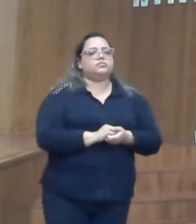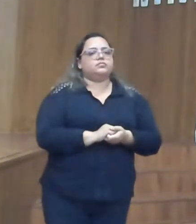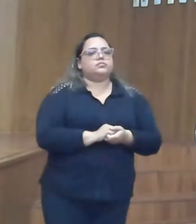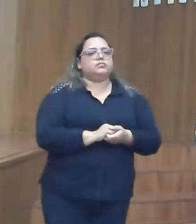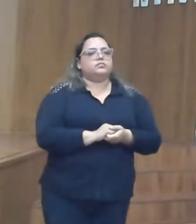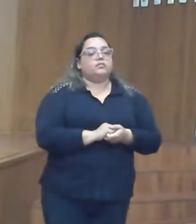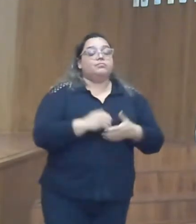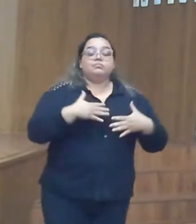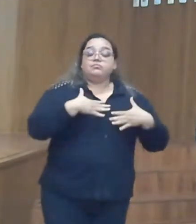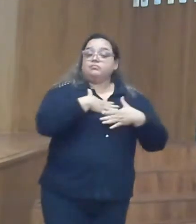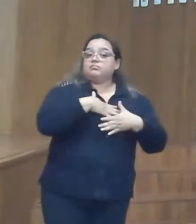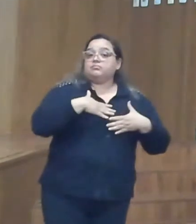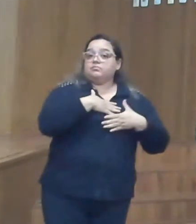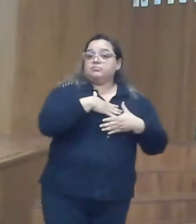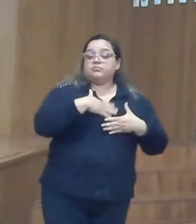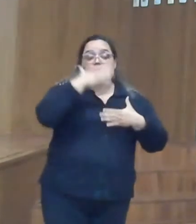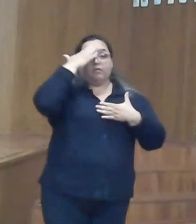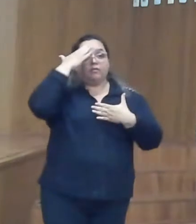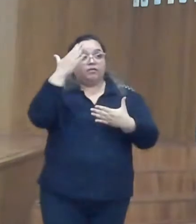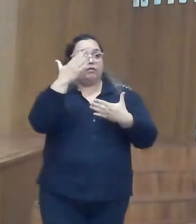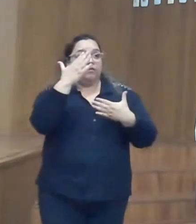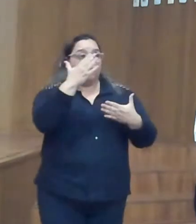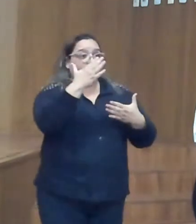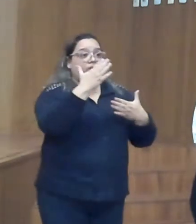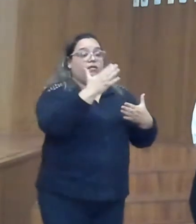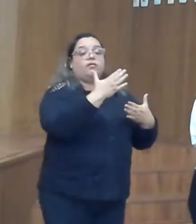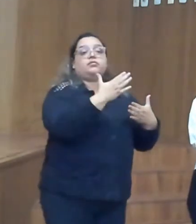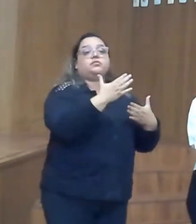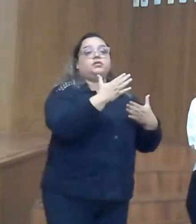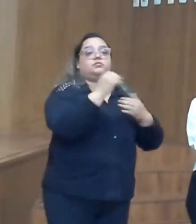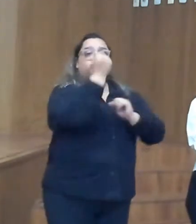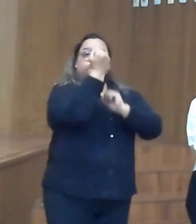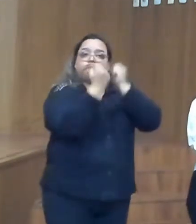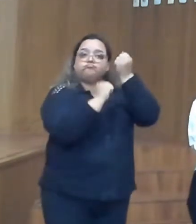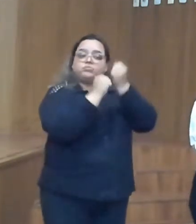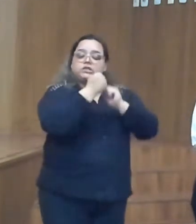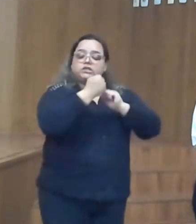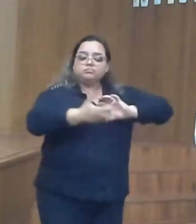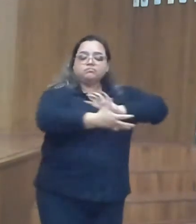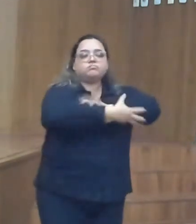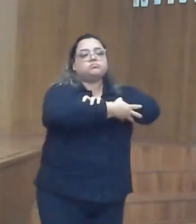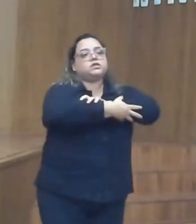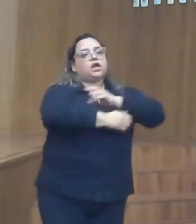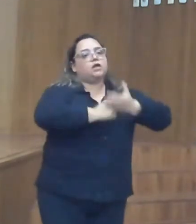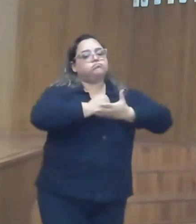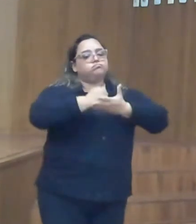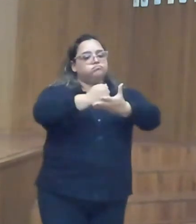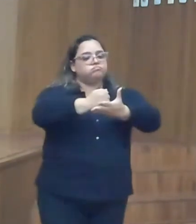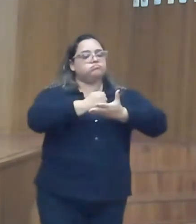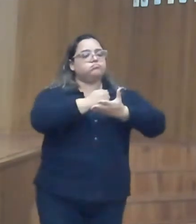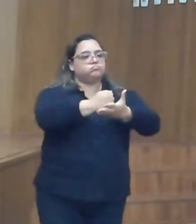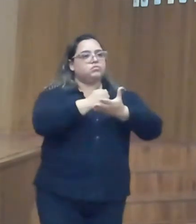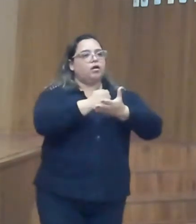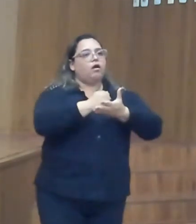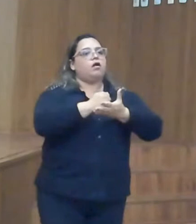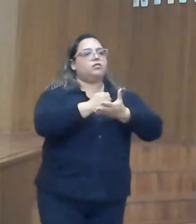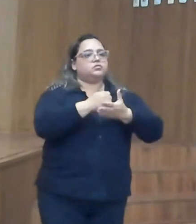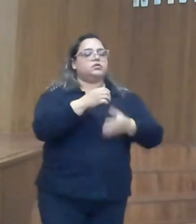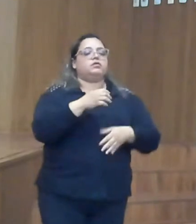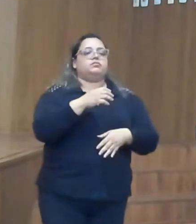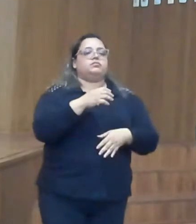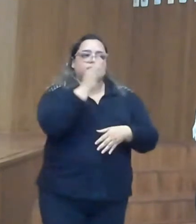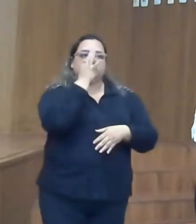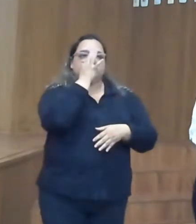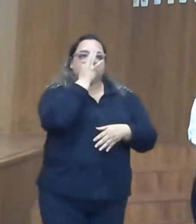Gostaríamos de agradecer às empresas parceiras que nos apoiaram nessa edição do ECMAT, que é a atual NET e a Escola